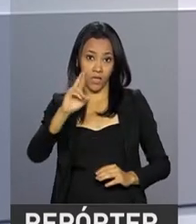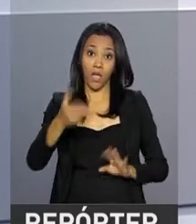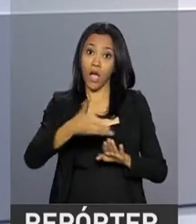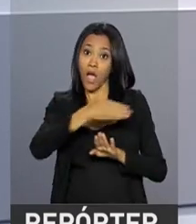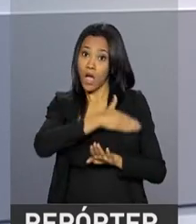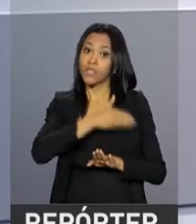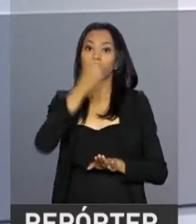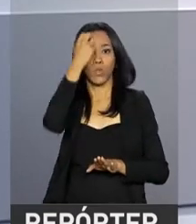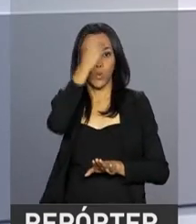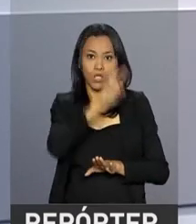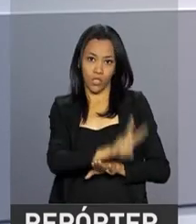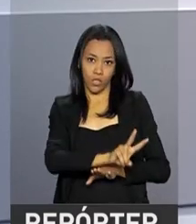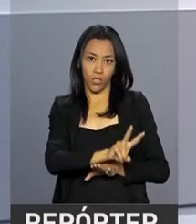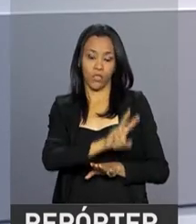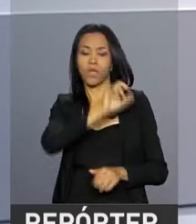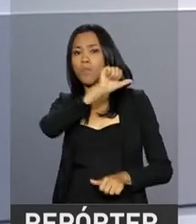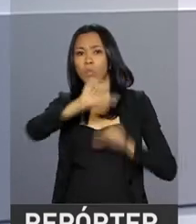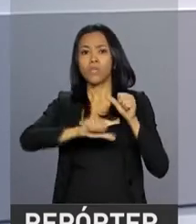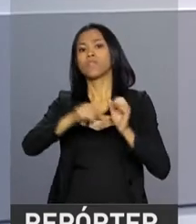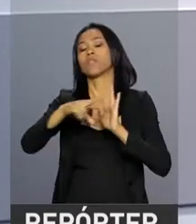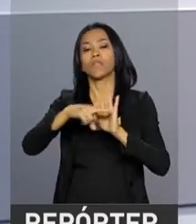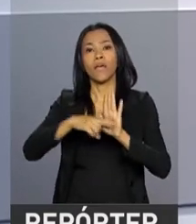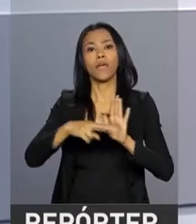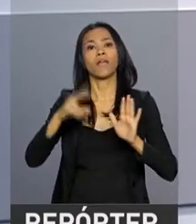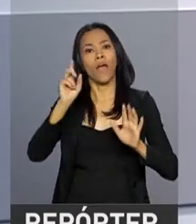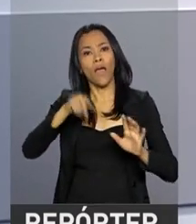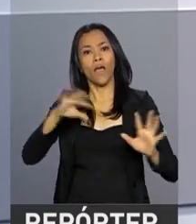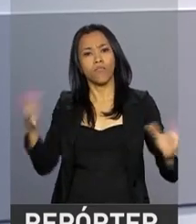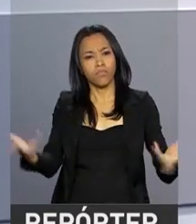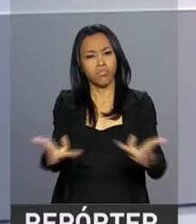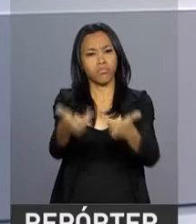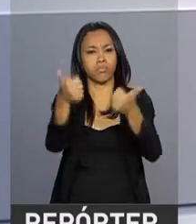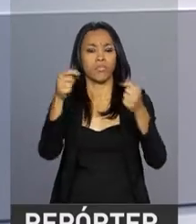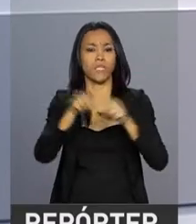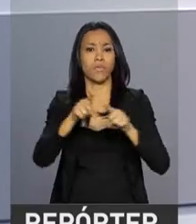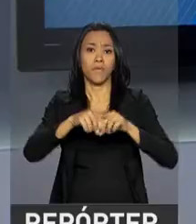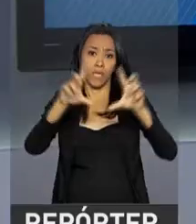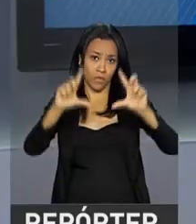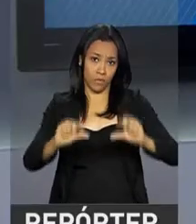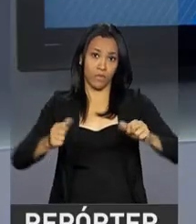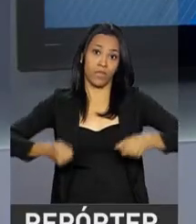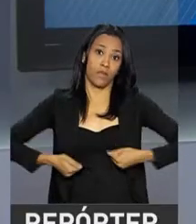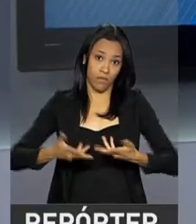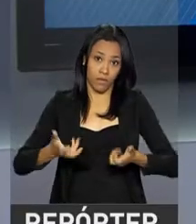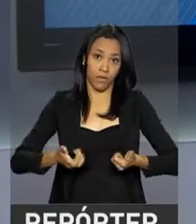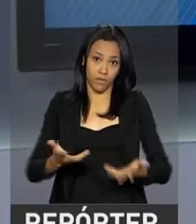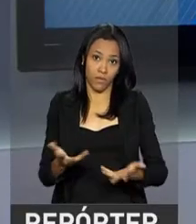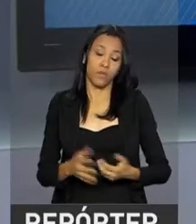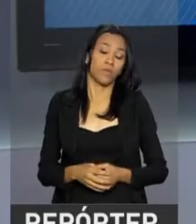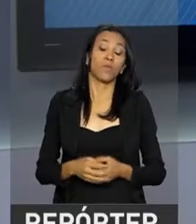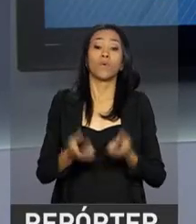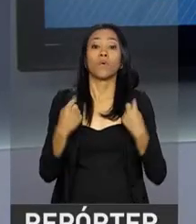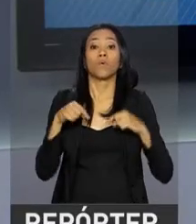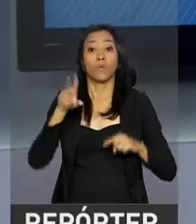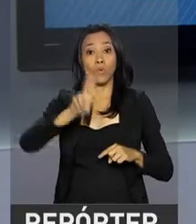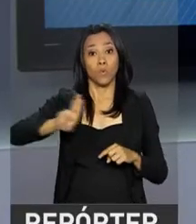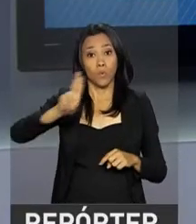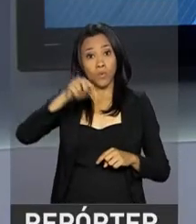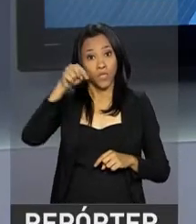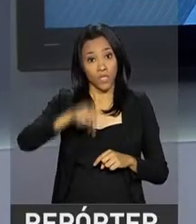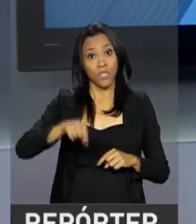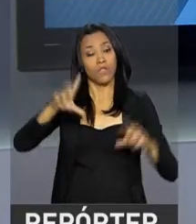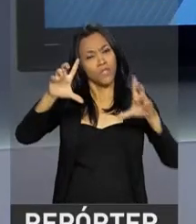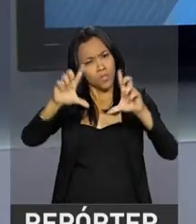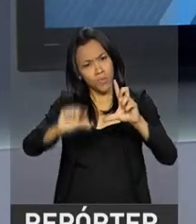dias úteis a mudança vai permitir mais eficiência além de reduzir custos o uso desse meio de pagamento vem caindo